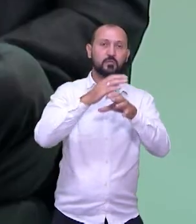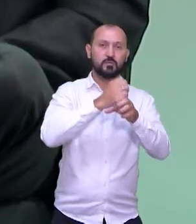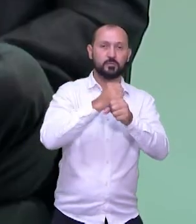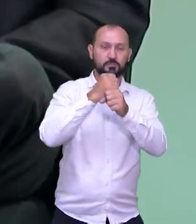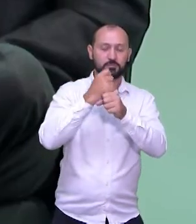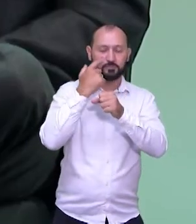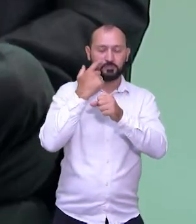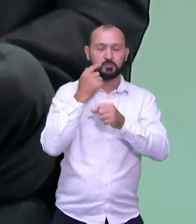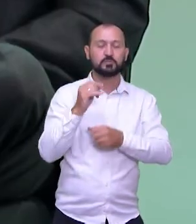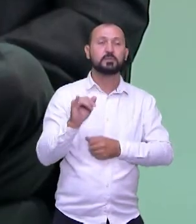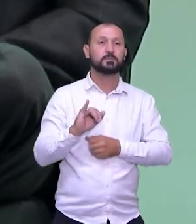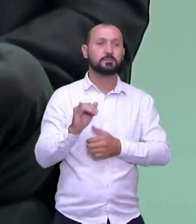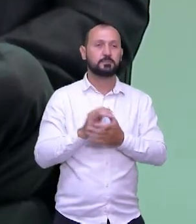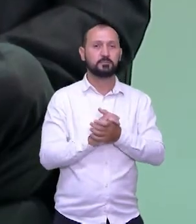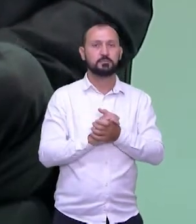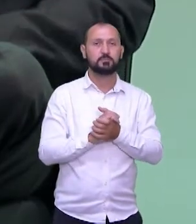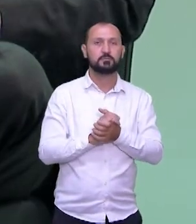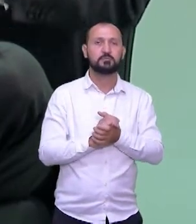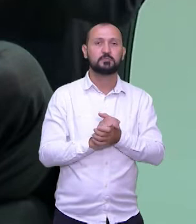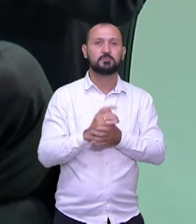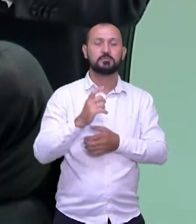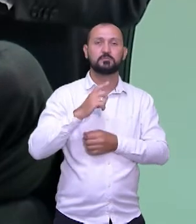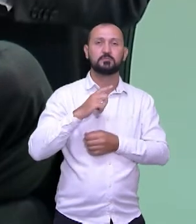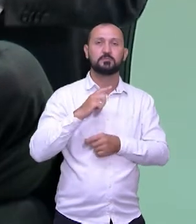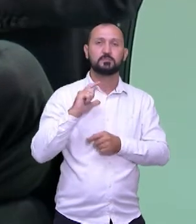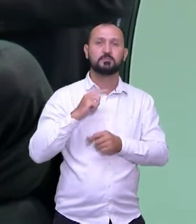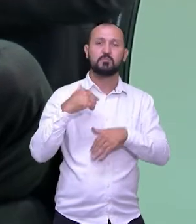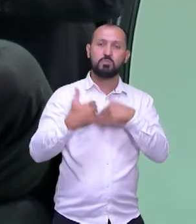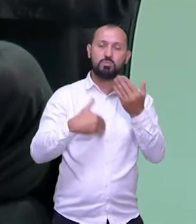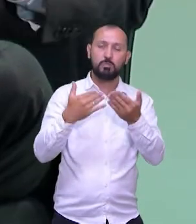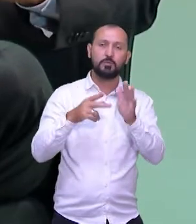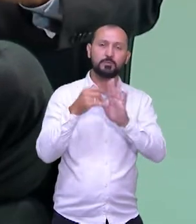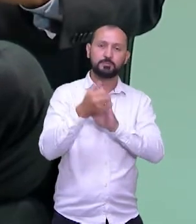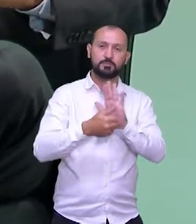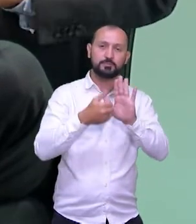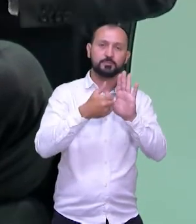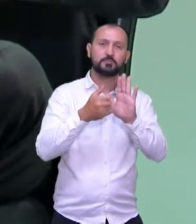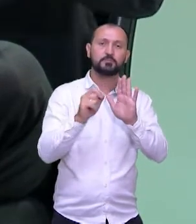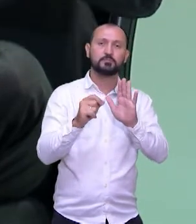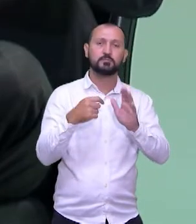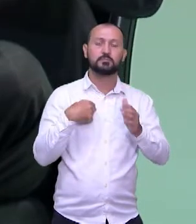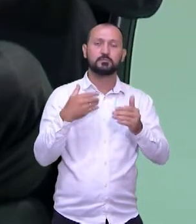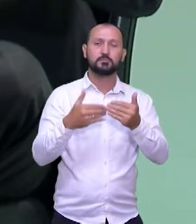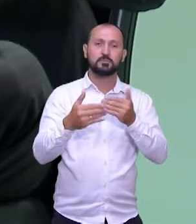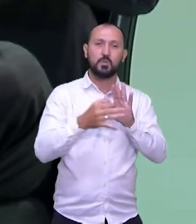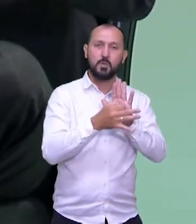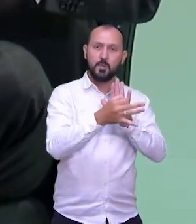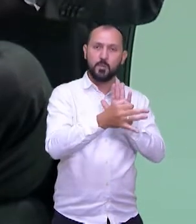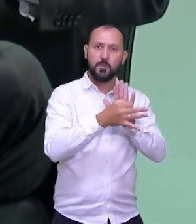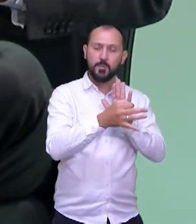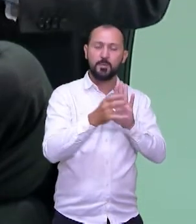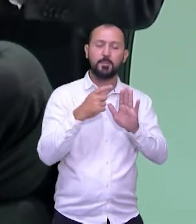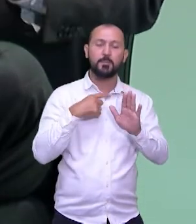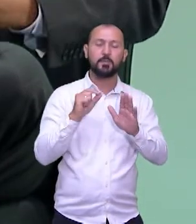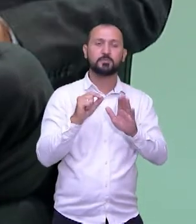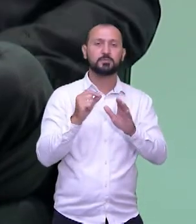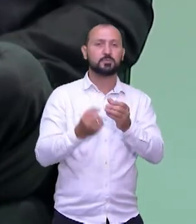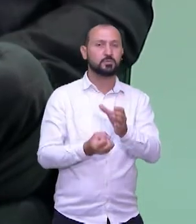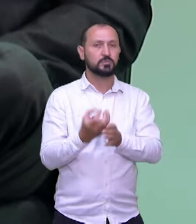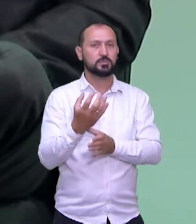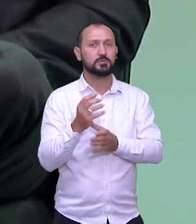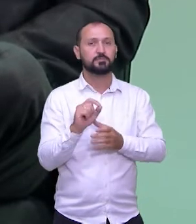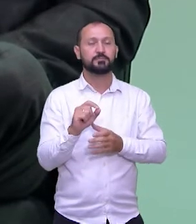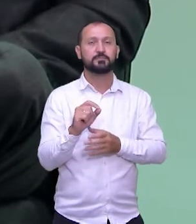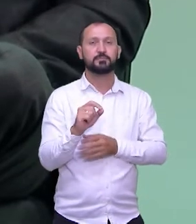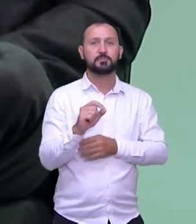agregado em cima da substituição tributária. Então nós temos desenvolvido esse projeto, temos uma proposta para a